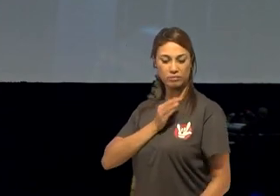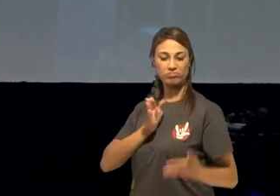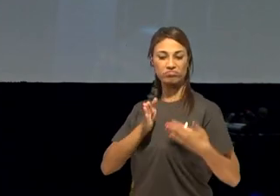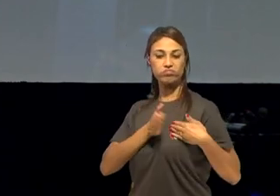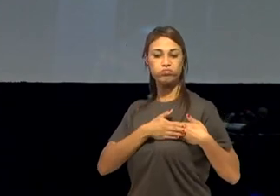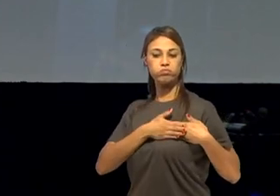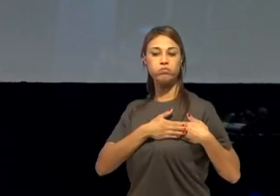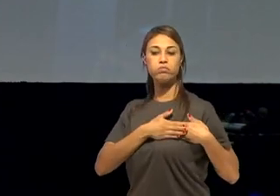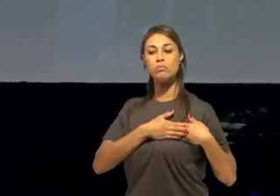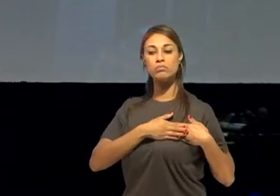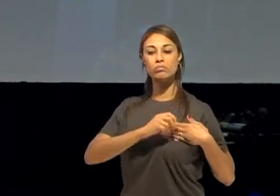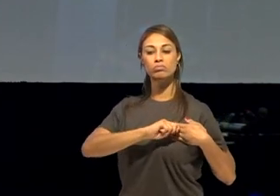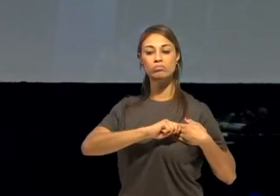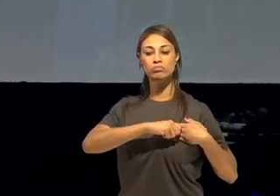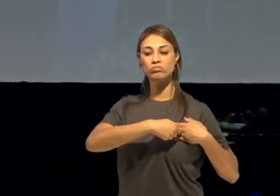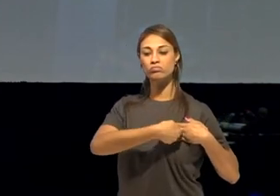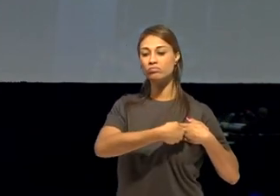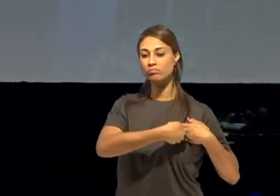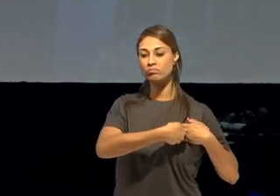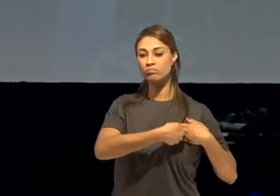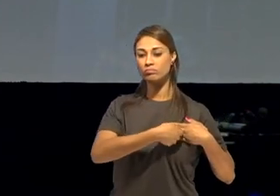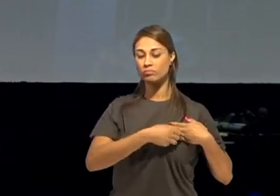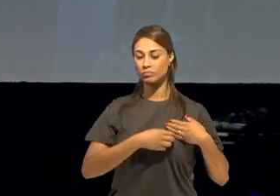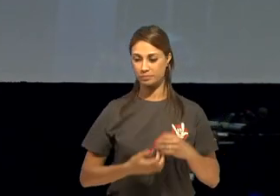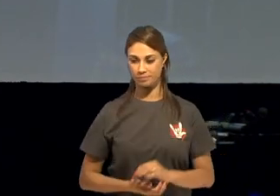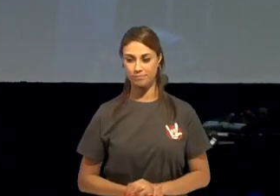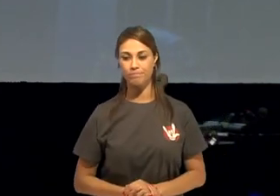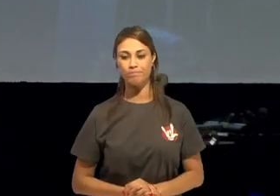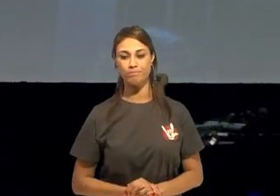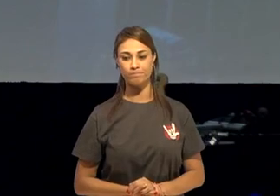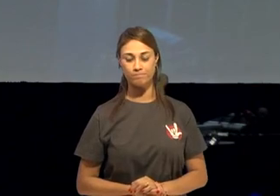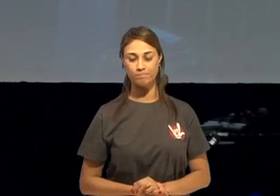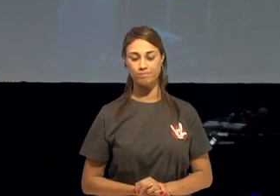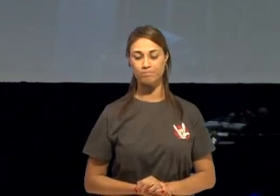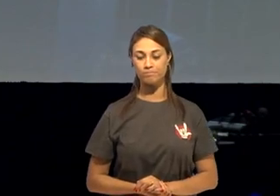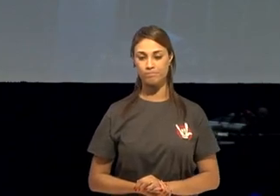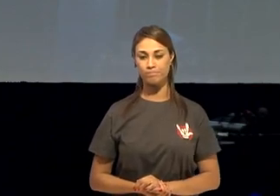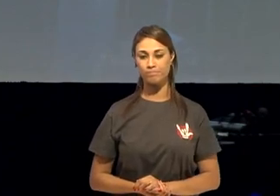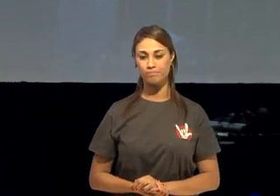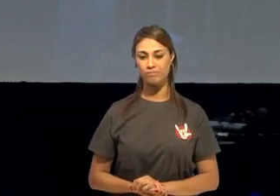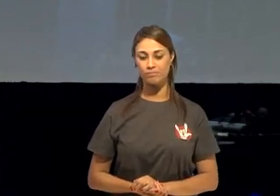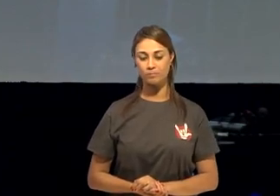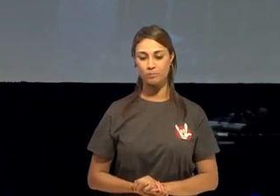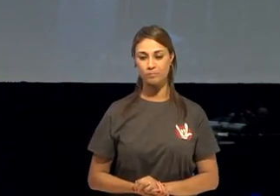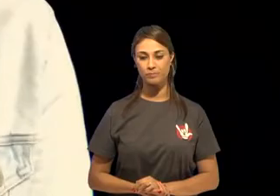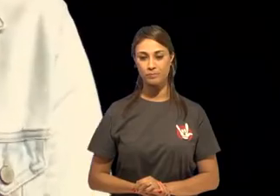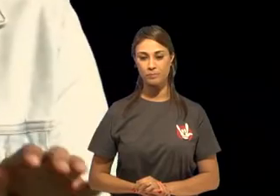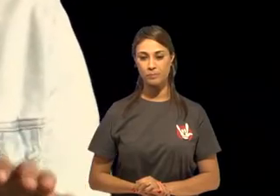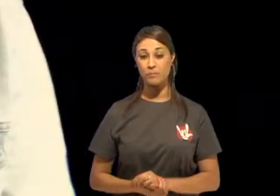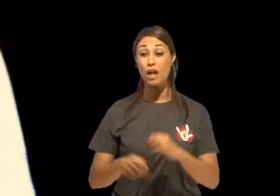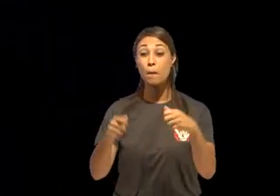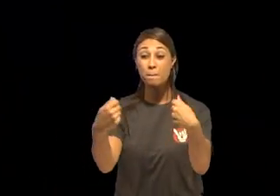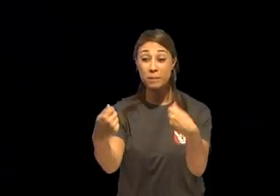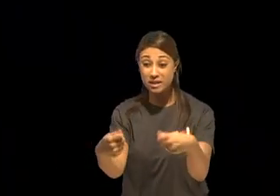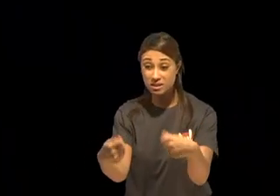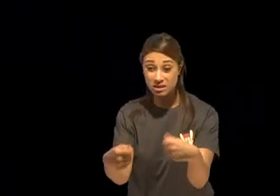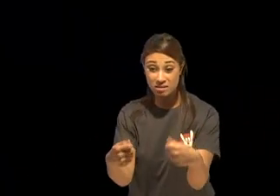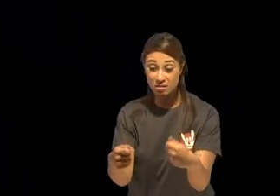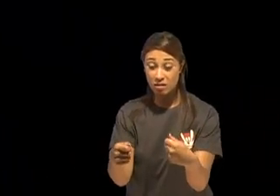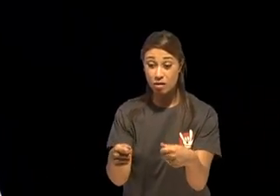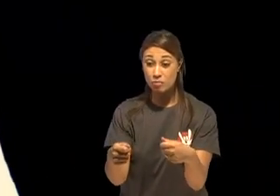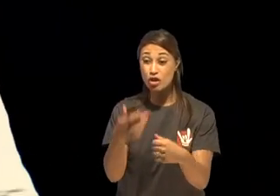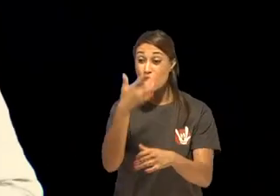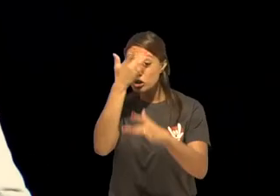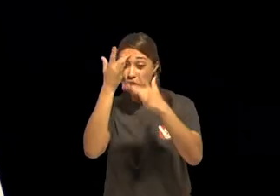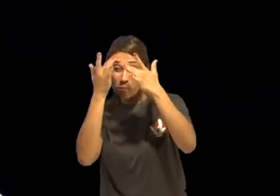Nós não estamos com falta de homens que escrevem bem. Nós estamos com falta de homens